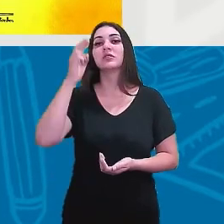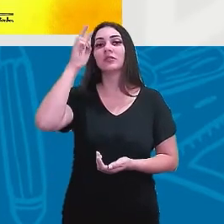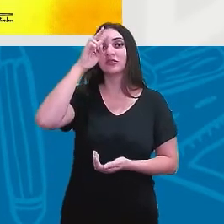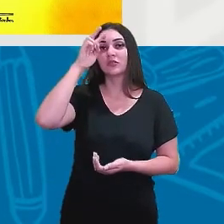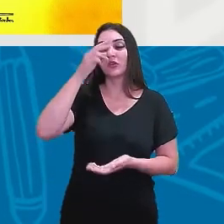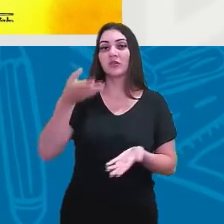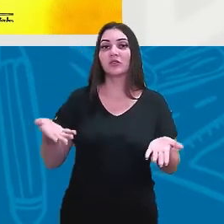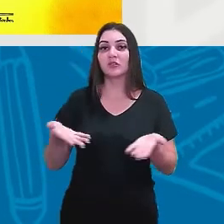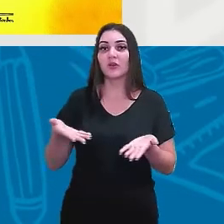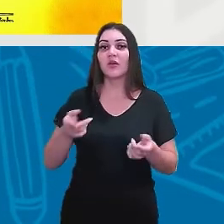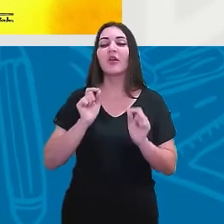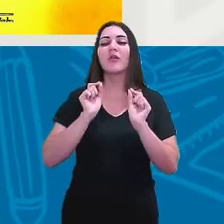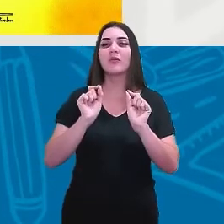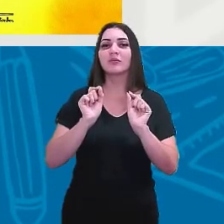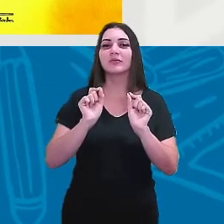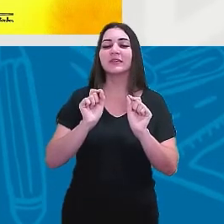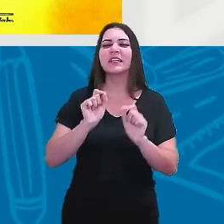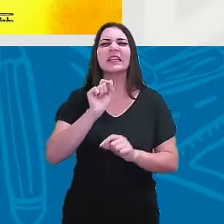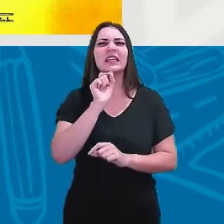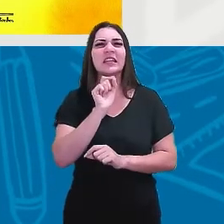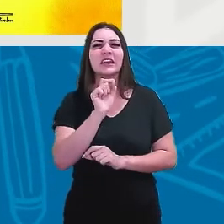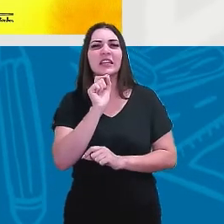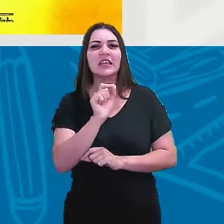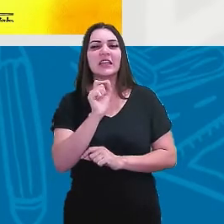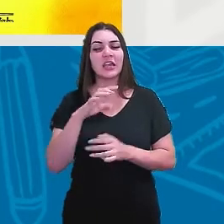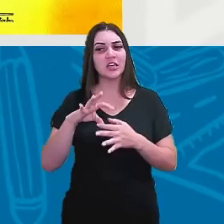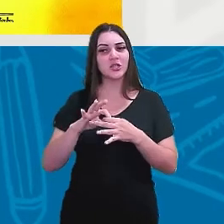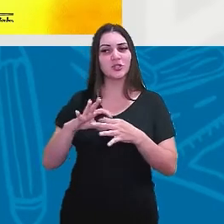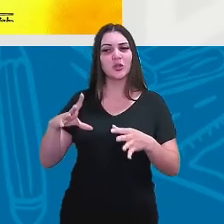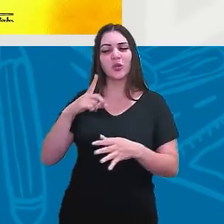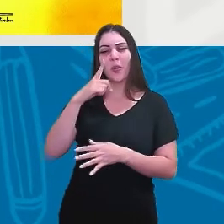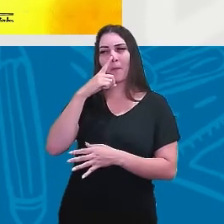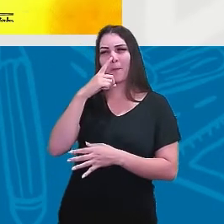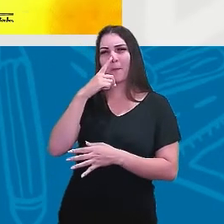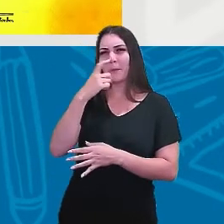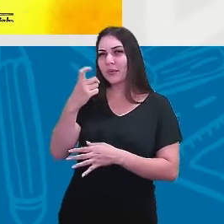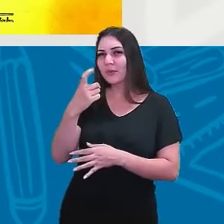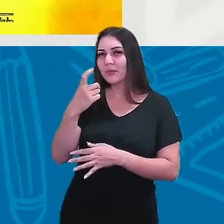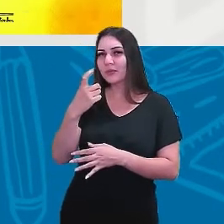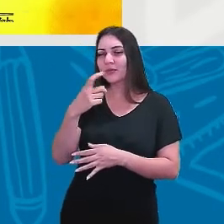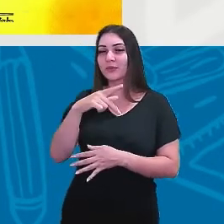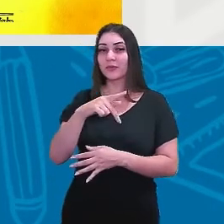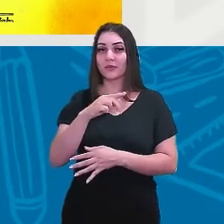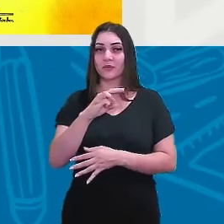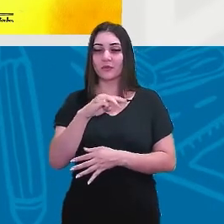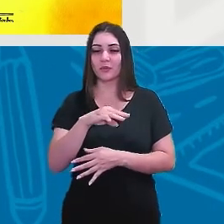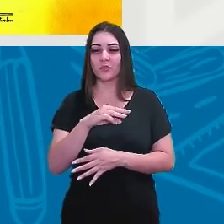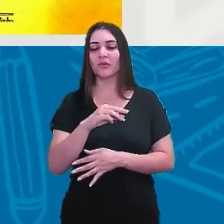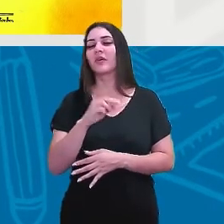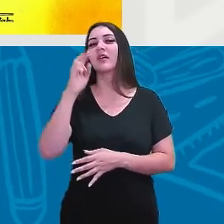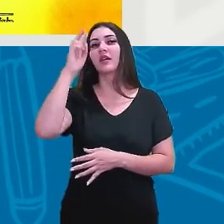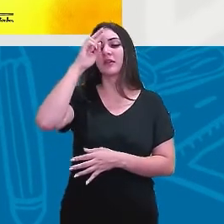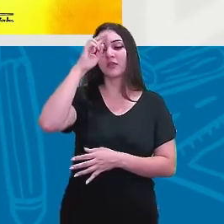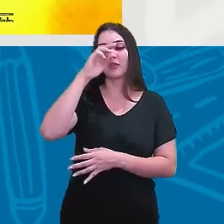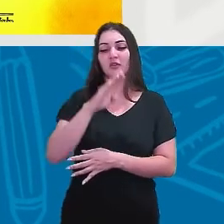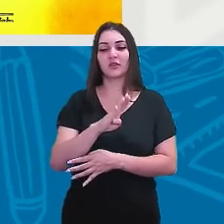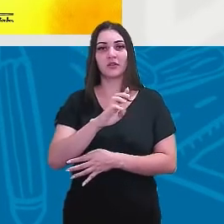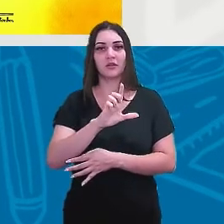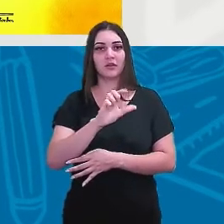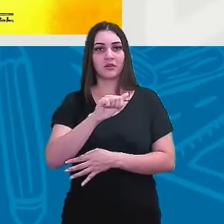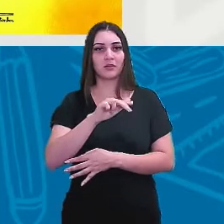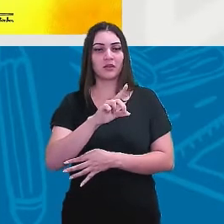é Quem Soltou o Pum? Vamos lá? Essa história é de Blandina Franco e José